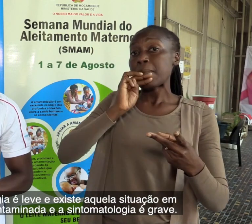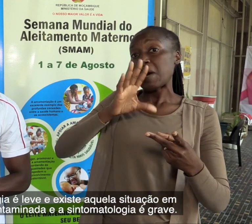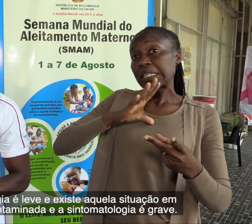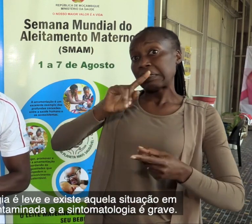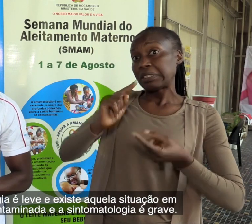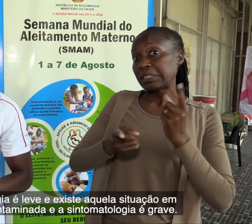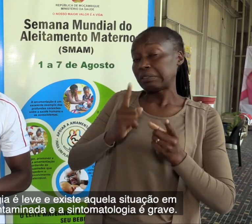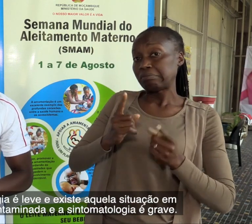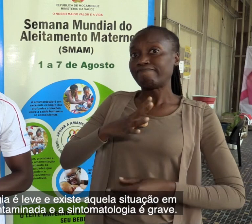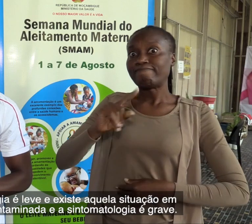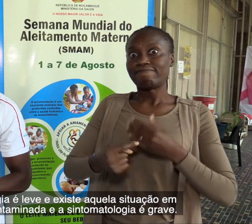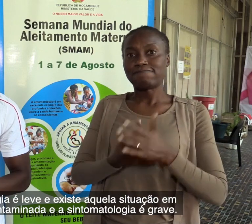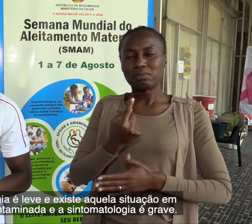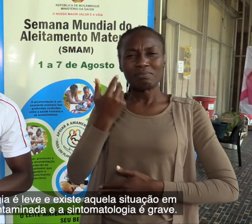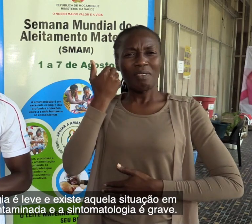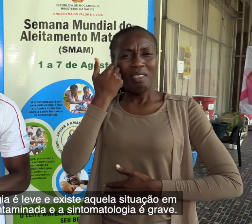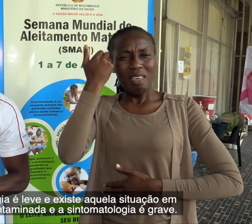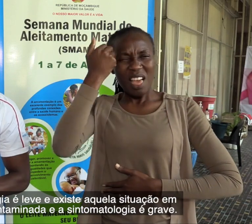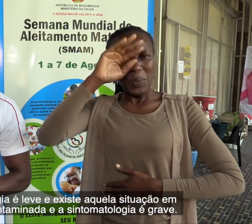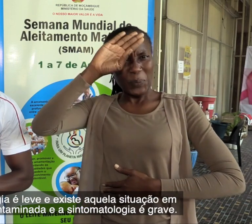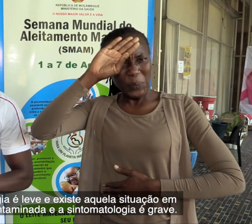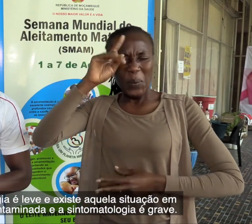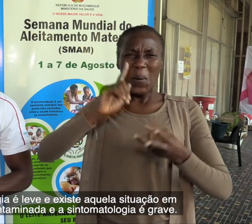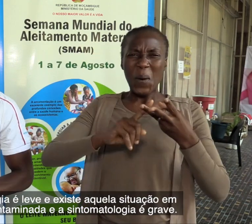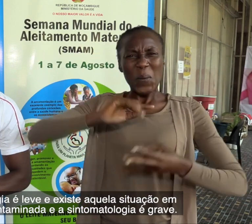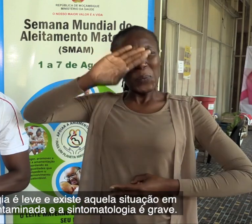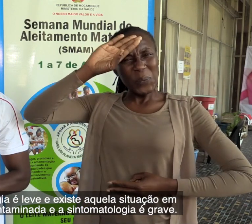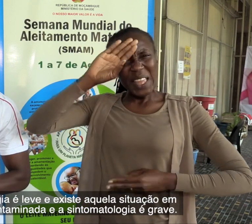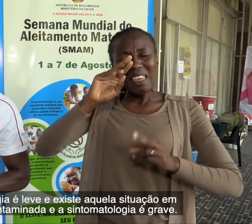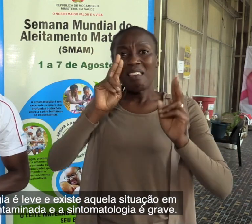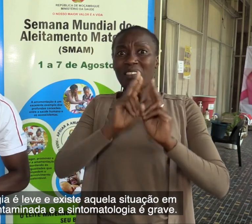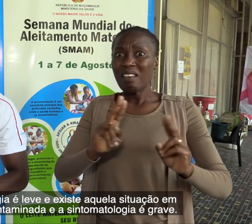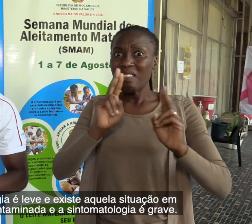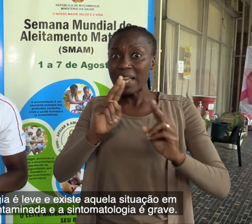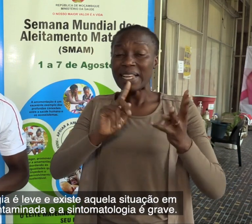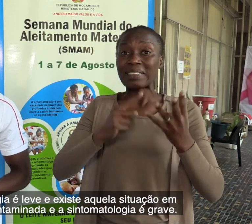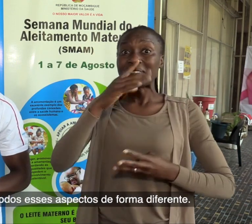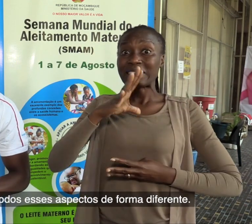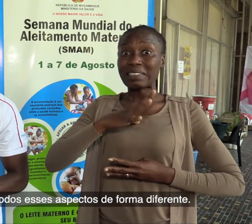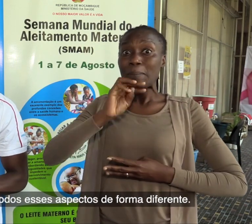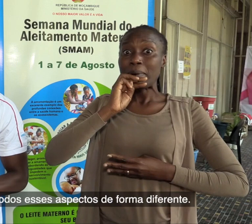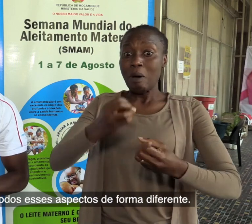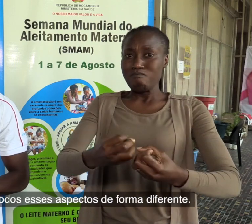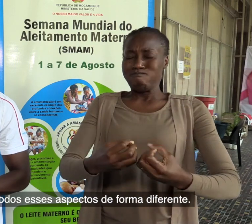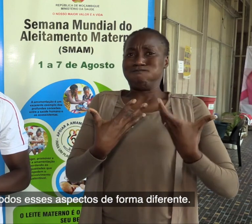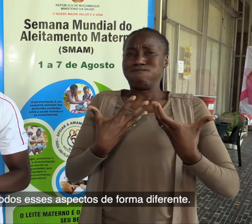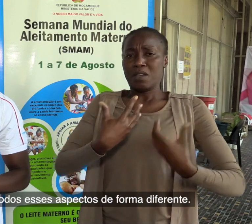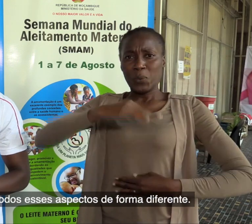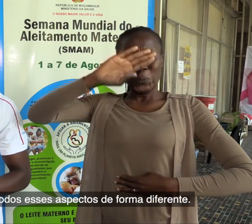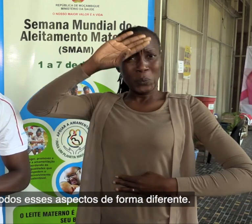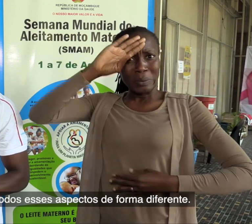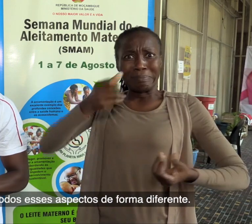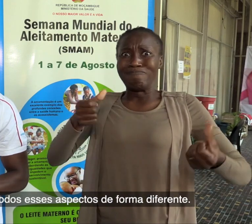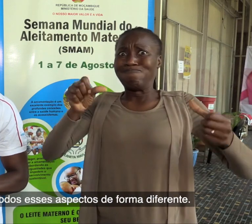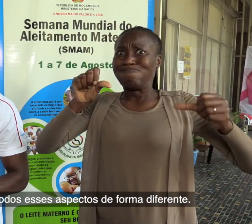sintomatologia é leve existe aquela situação em a mãe está contaminada e a sintomatologia é grave então temos que olhar para